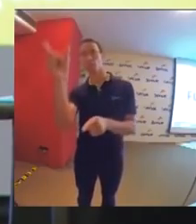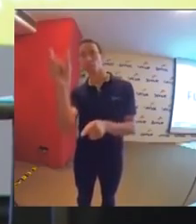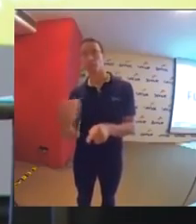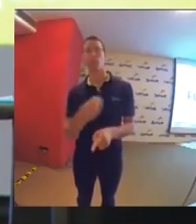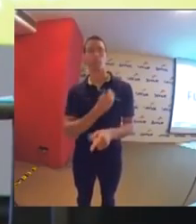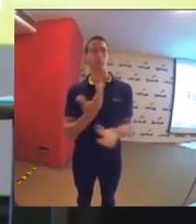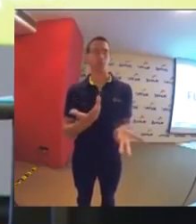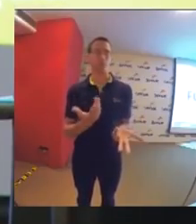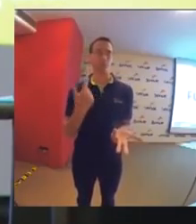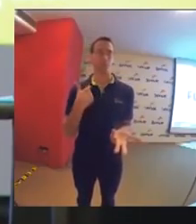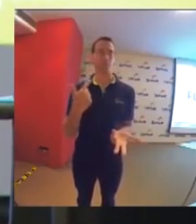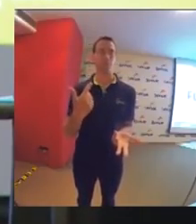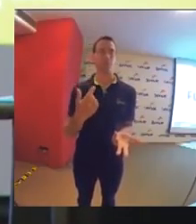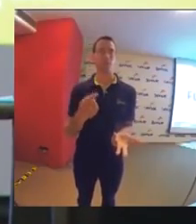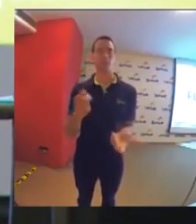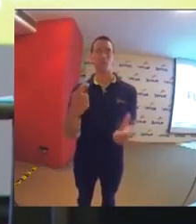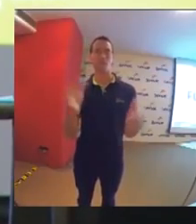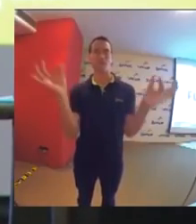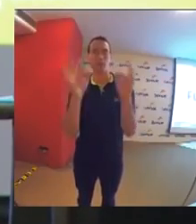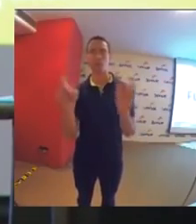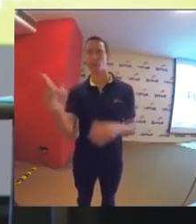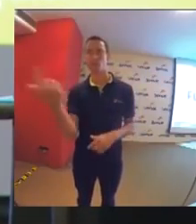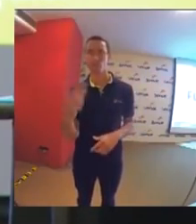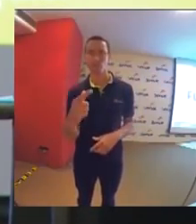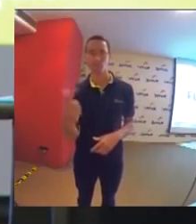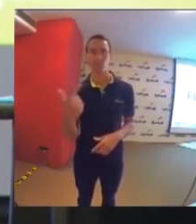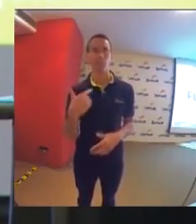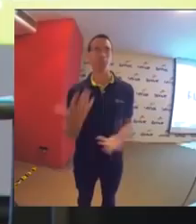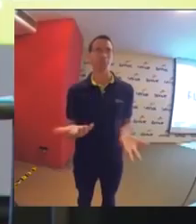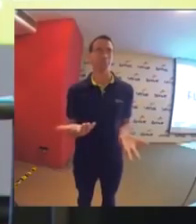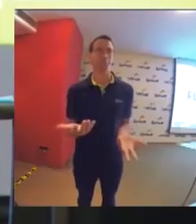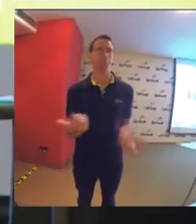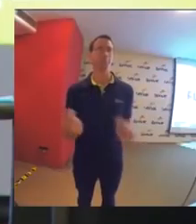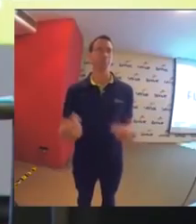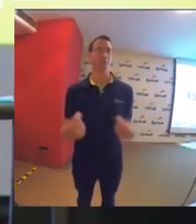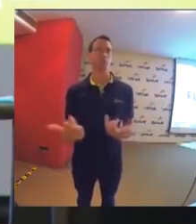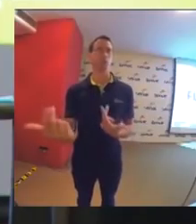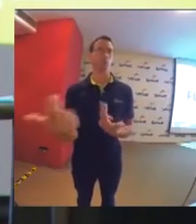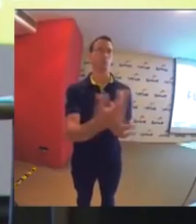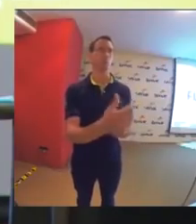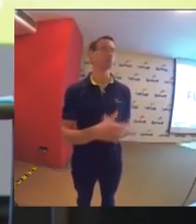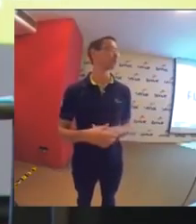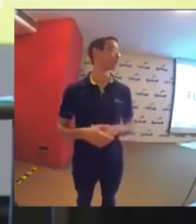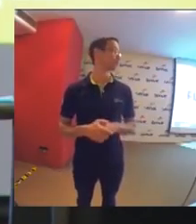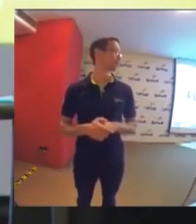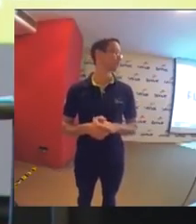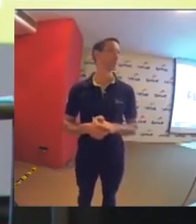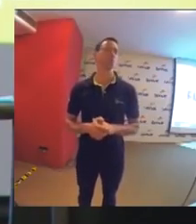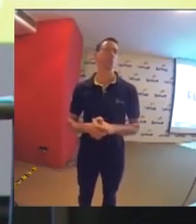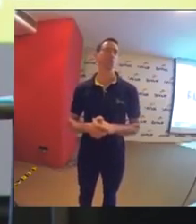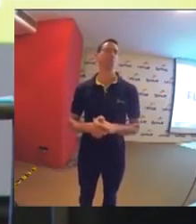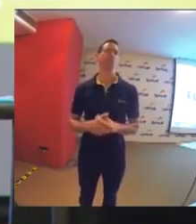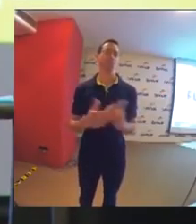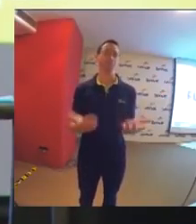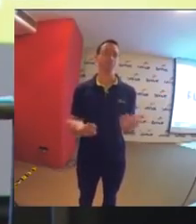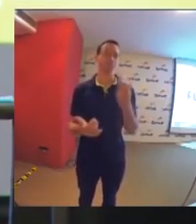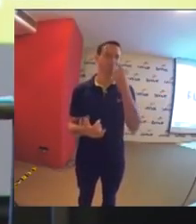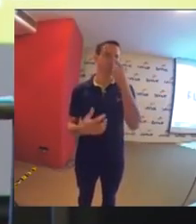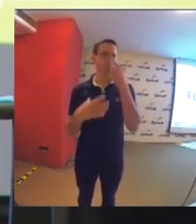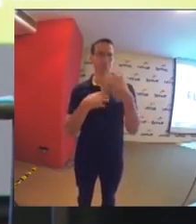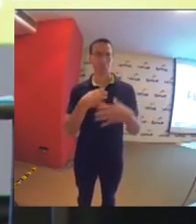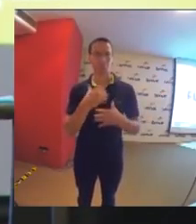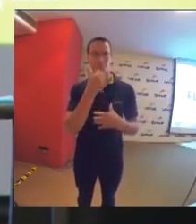outro não for. Eu não posso ser sábio se o outro for ignorante. É isto, meus amigos, e desculpai falar com emoção, porque é isto que tem a ver